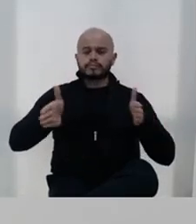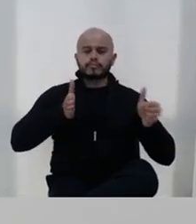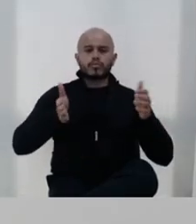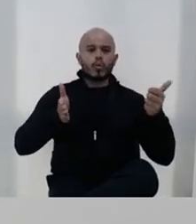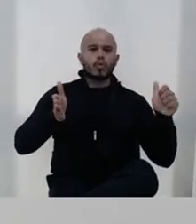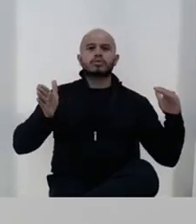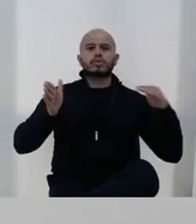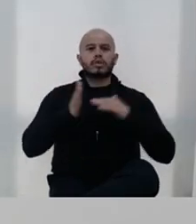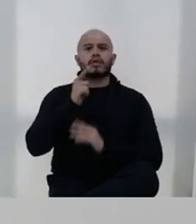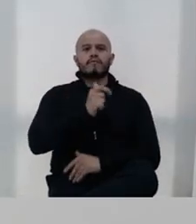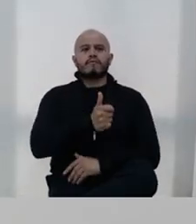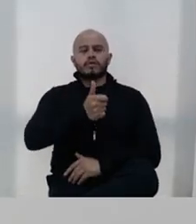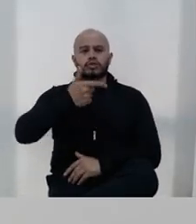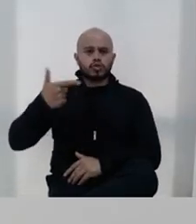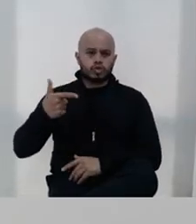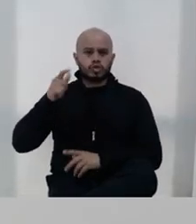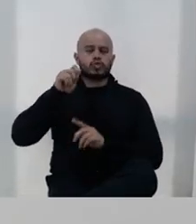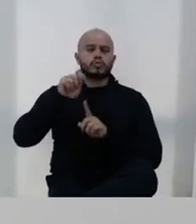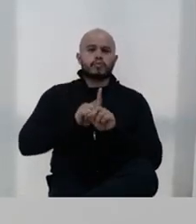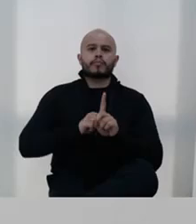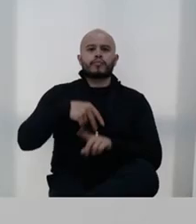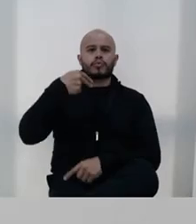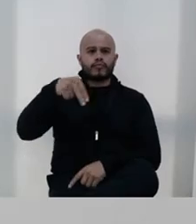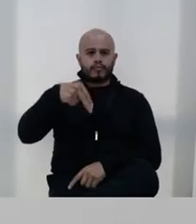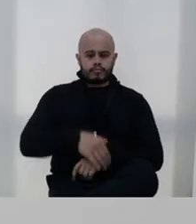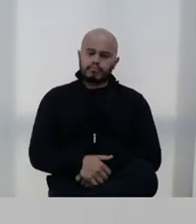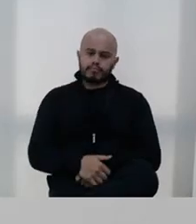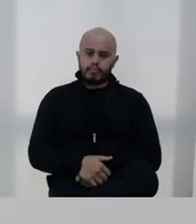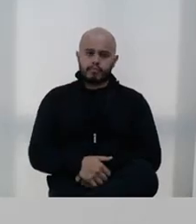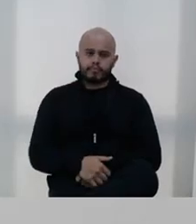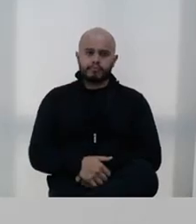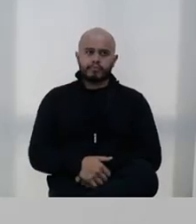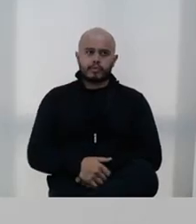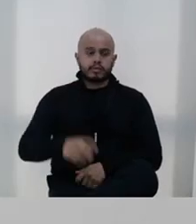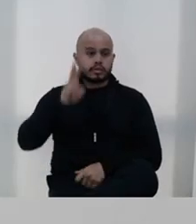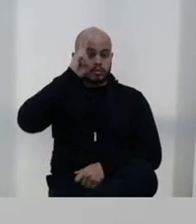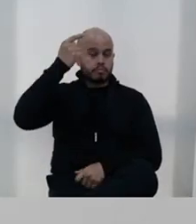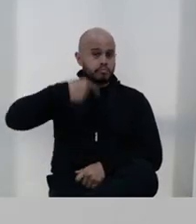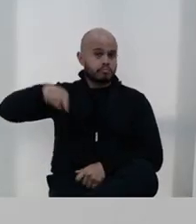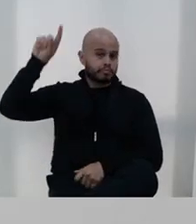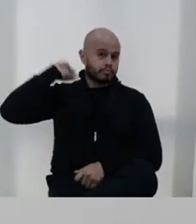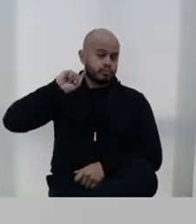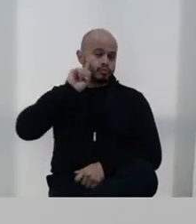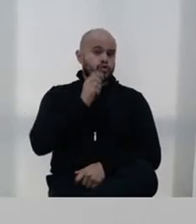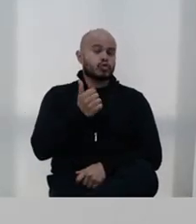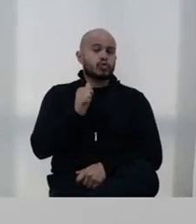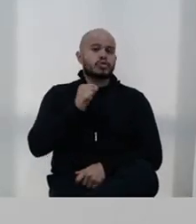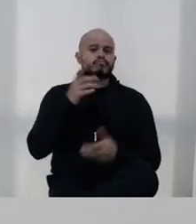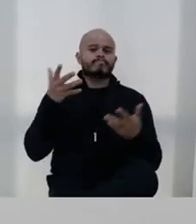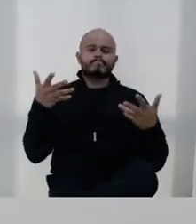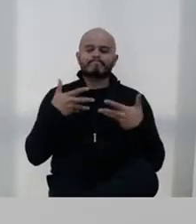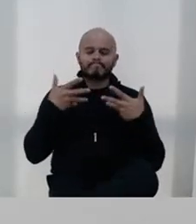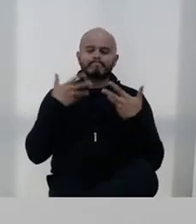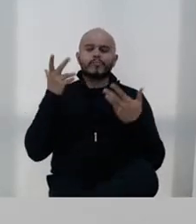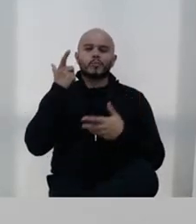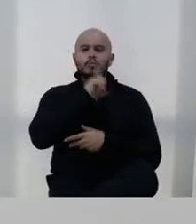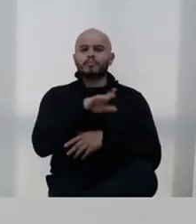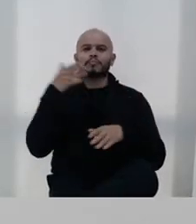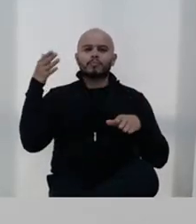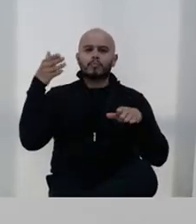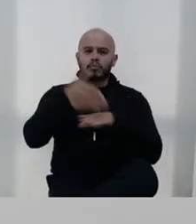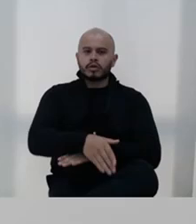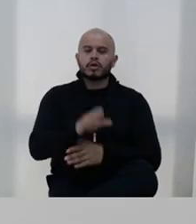a 21/11. Na segunda-feira passada, no dia 11 de novembro, eu tive a alegria de participar